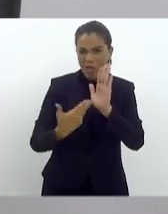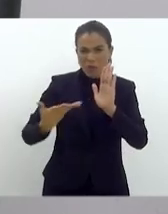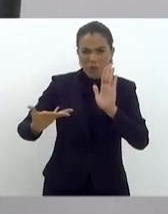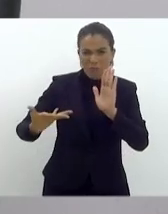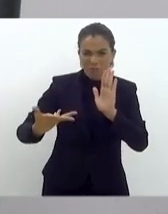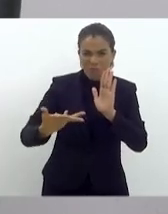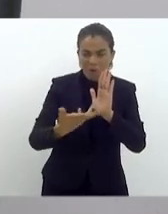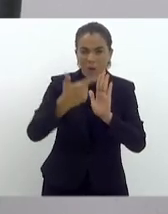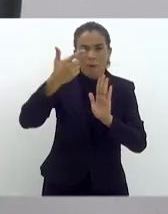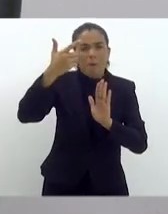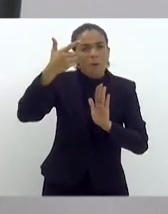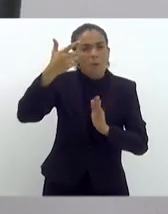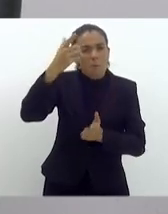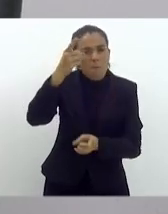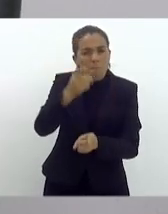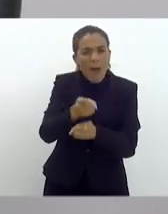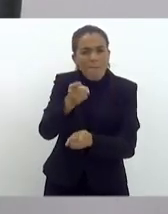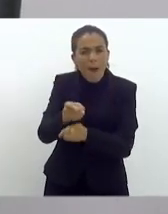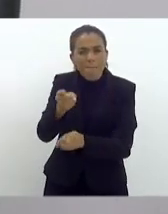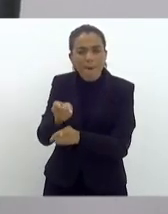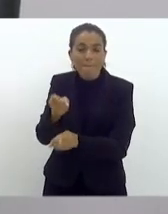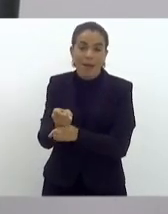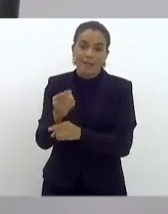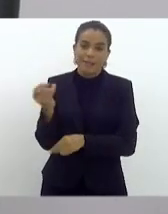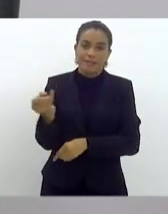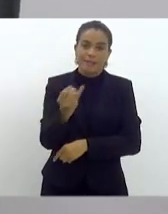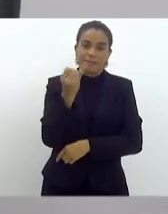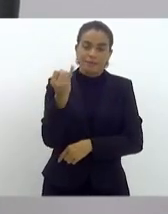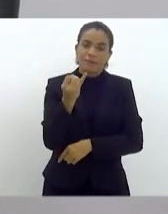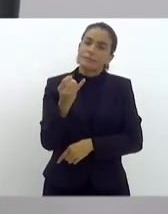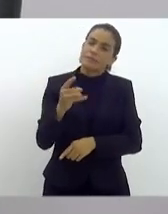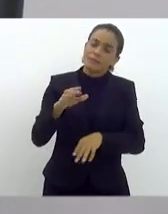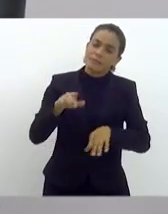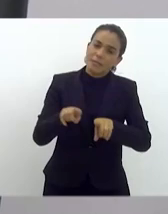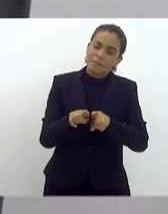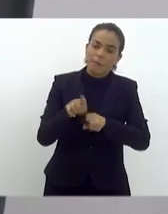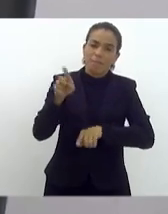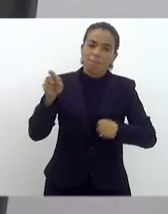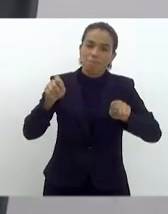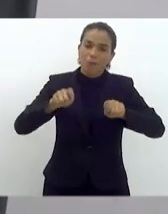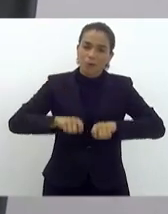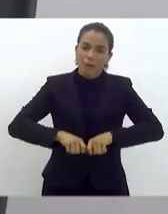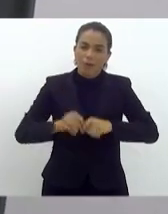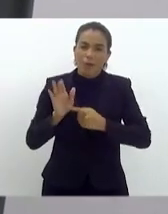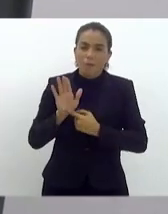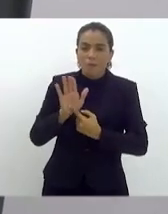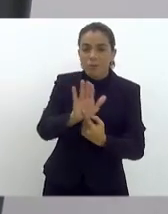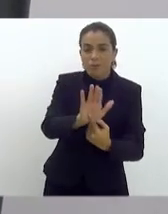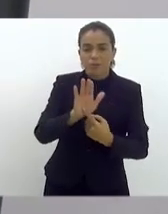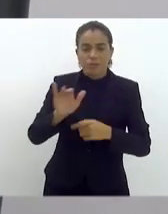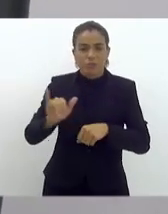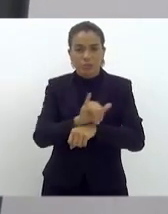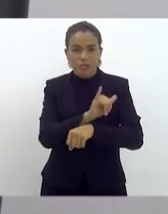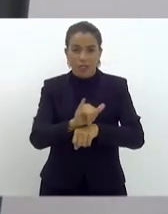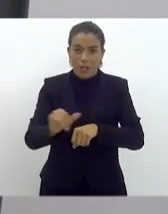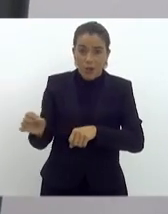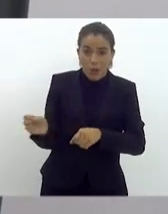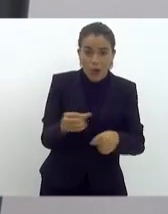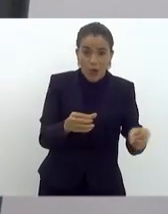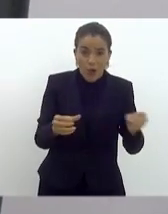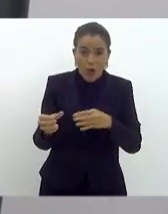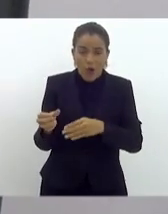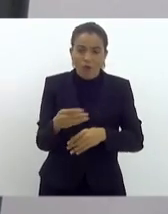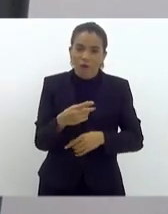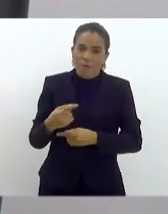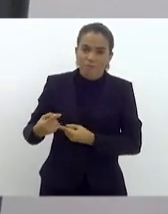com diagnóstico importante e também podendo né apresentar as novas estratégias para enfrentar esse